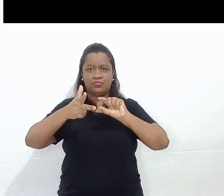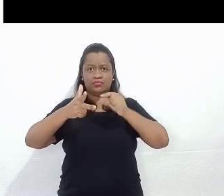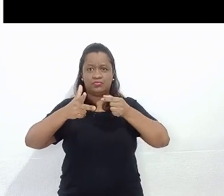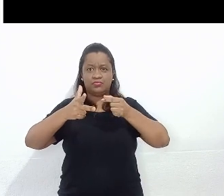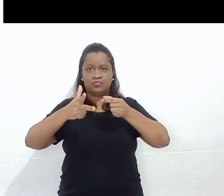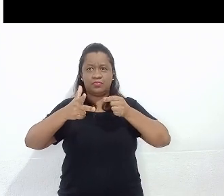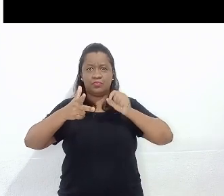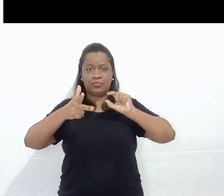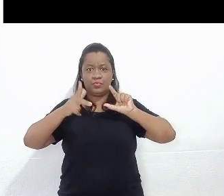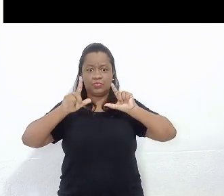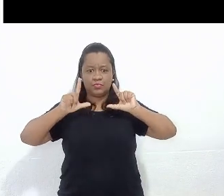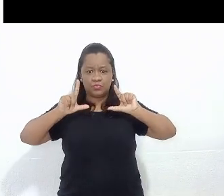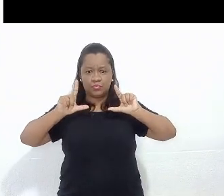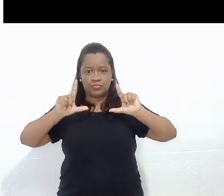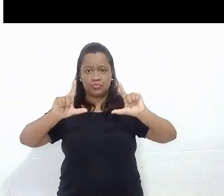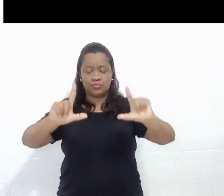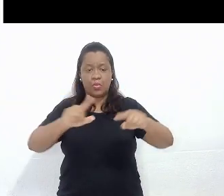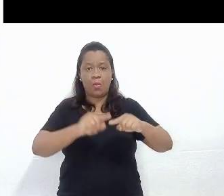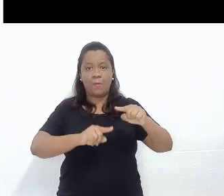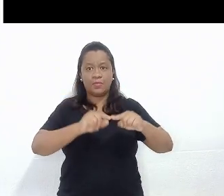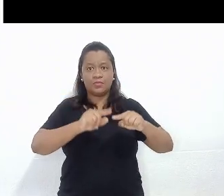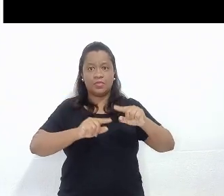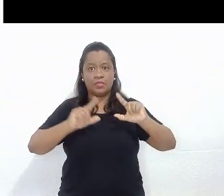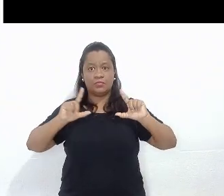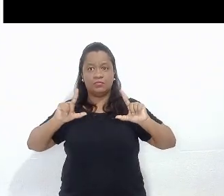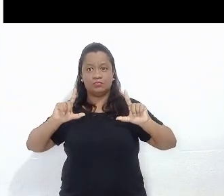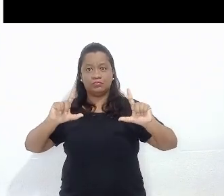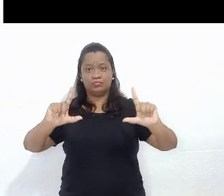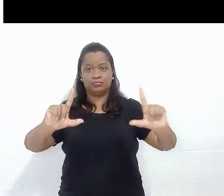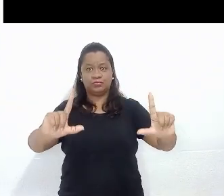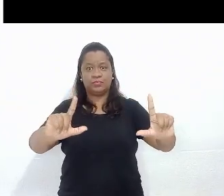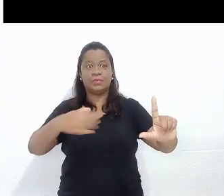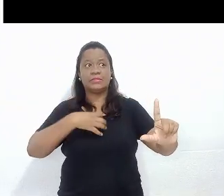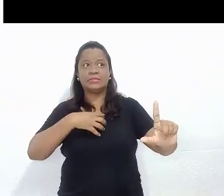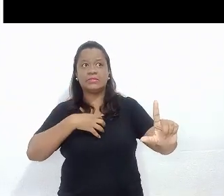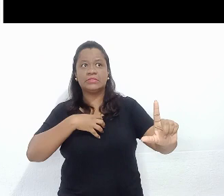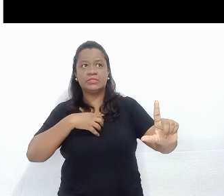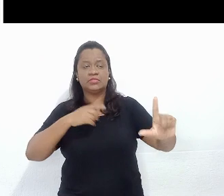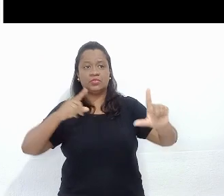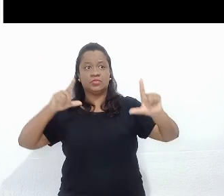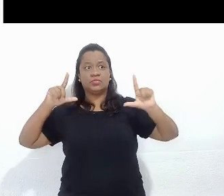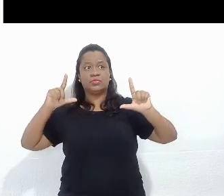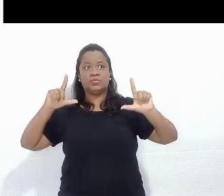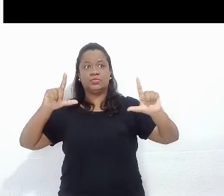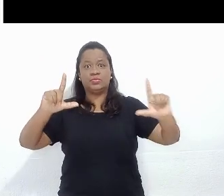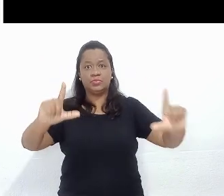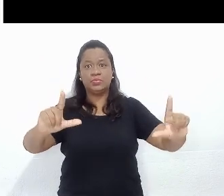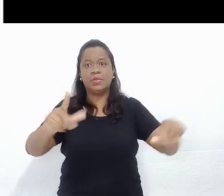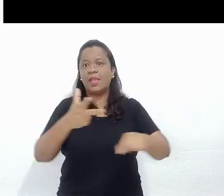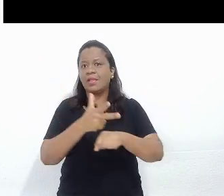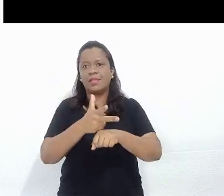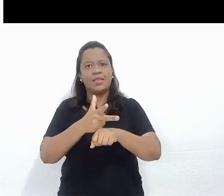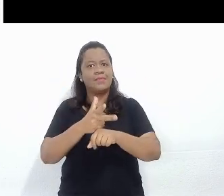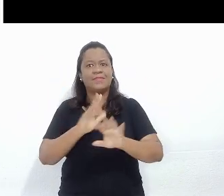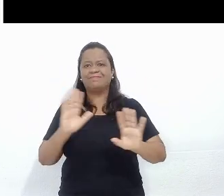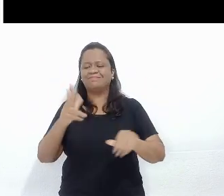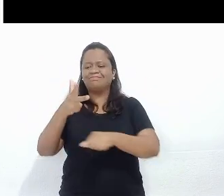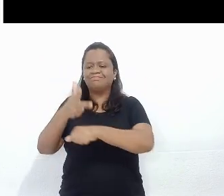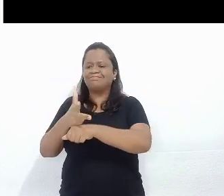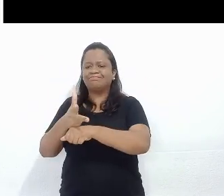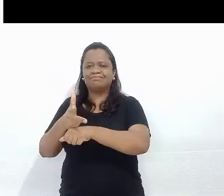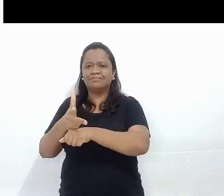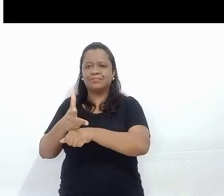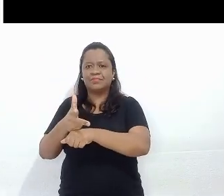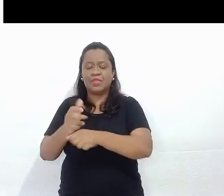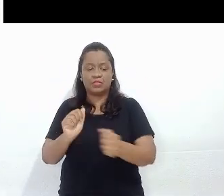você aproxima um objeto, dá uma sensação de deslocamento, né? Parece que a câmera está se mexendo, mas ela não está. Quando você